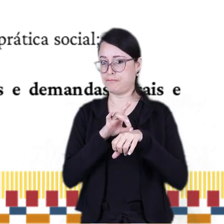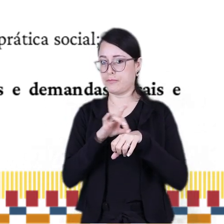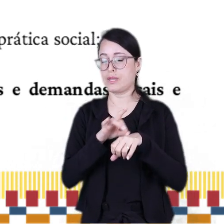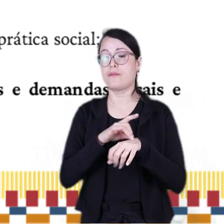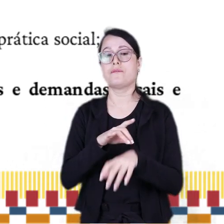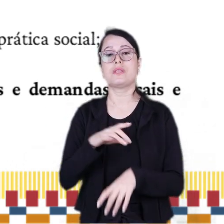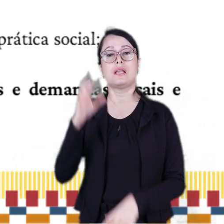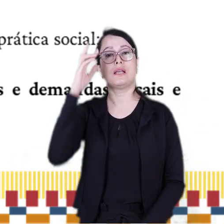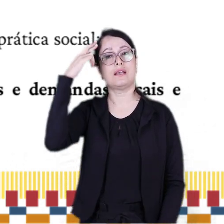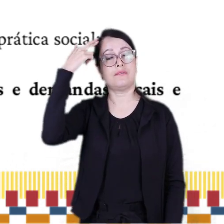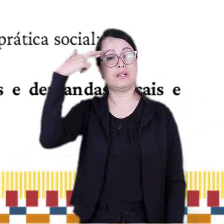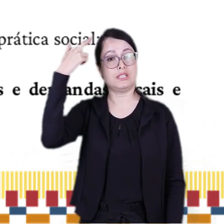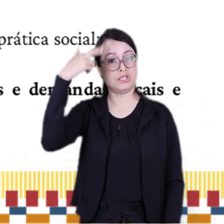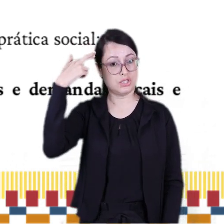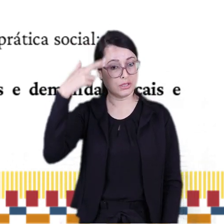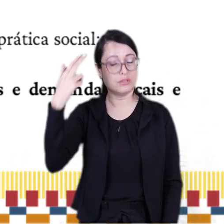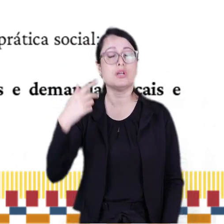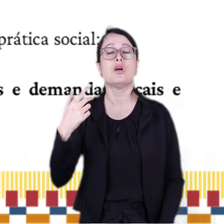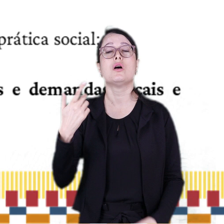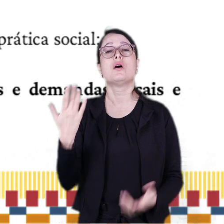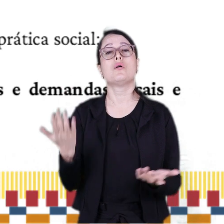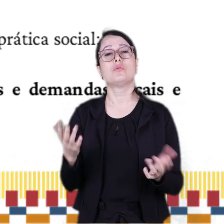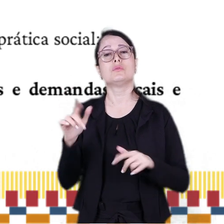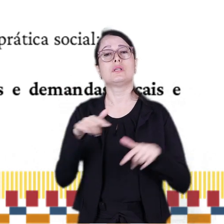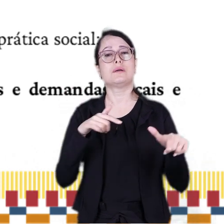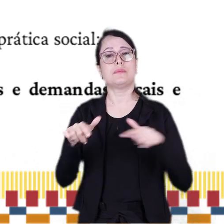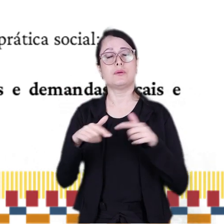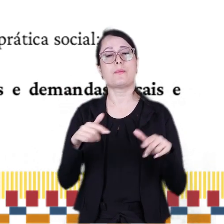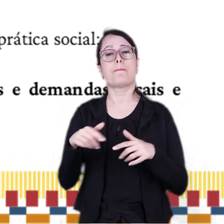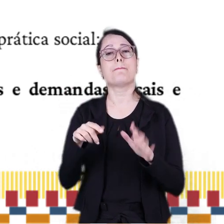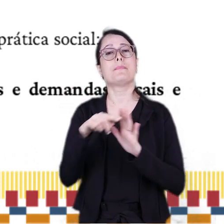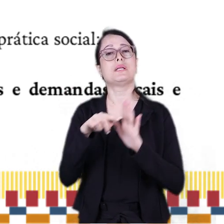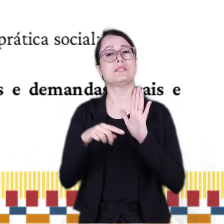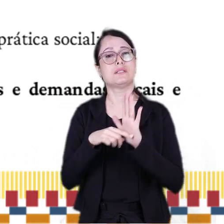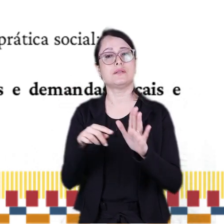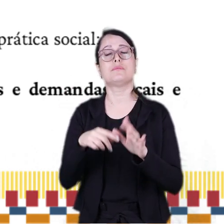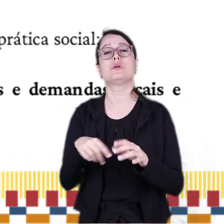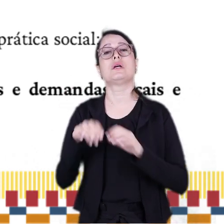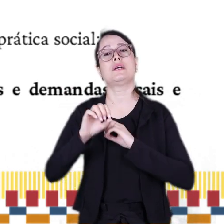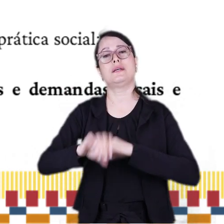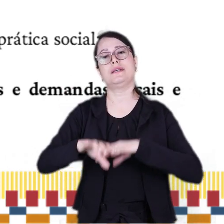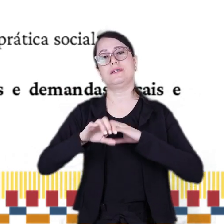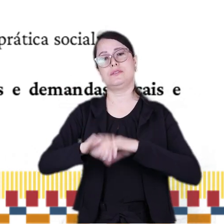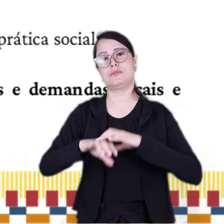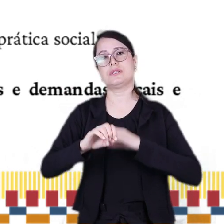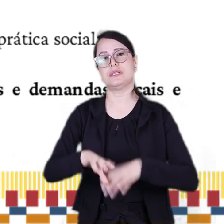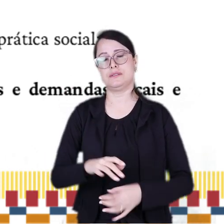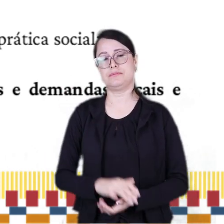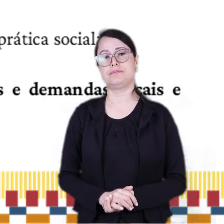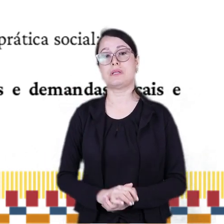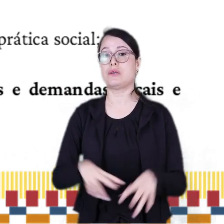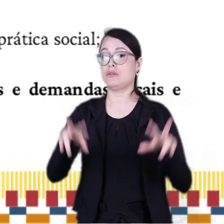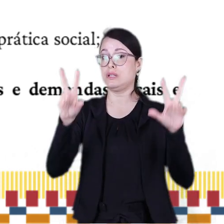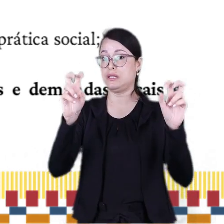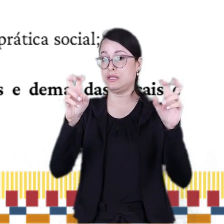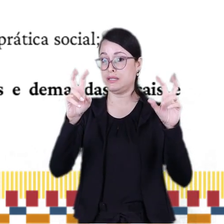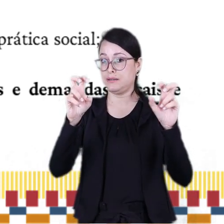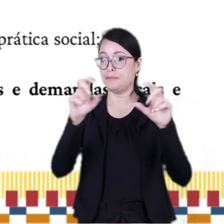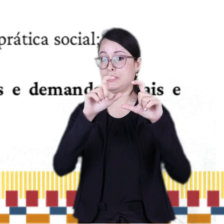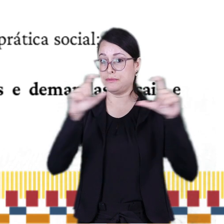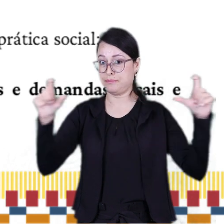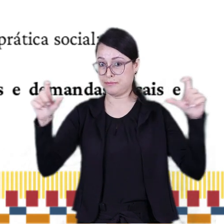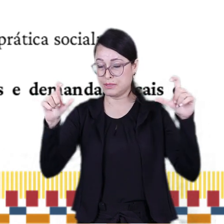pesquisa como princípio pedagógico e aí em destaque totalmente negrito que você possa refletir o